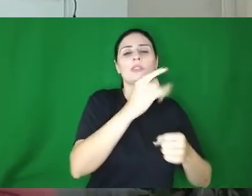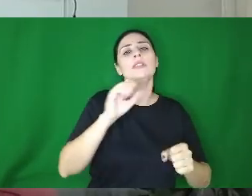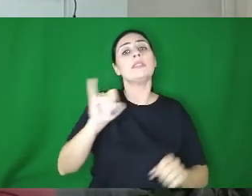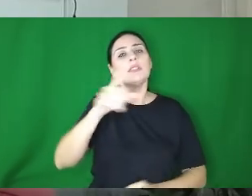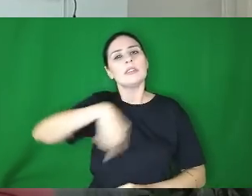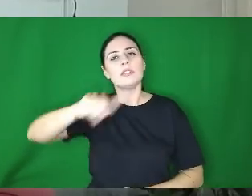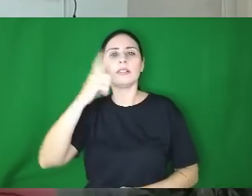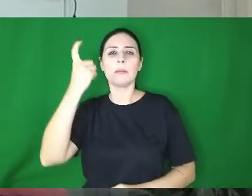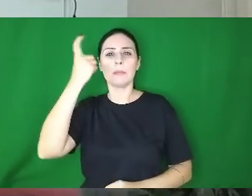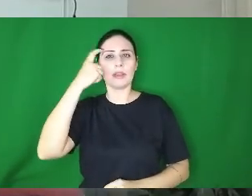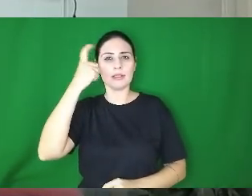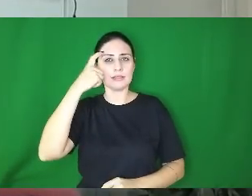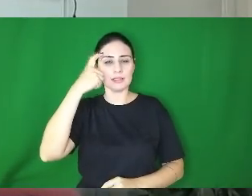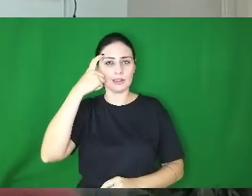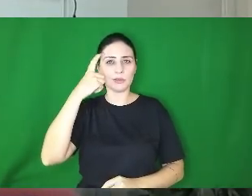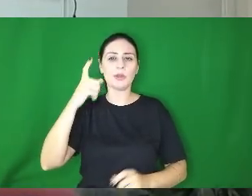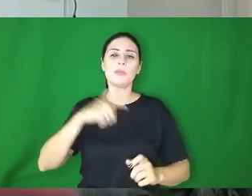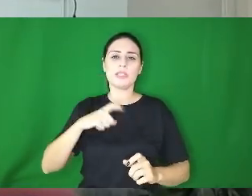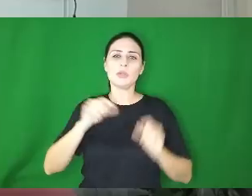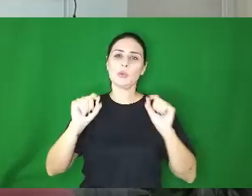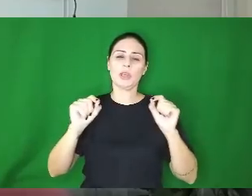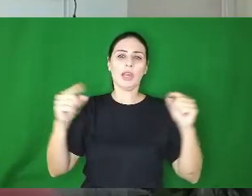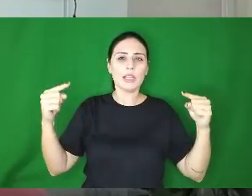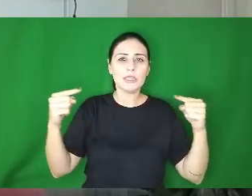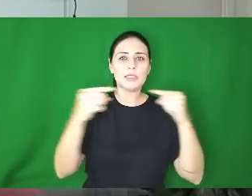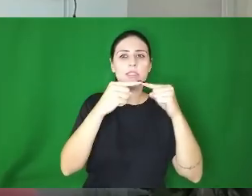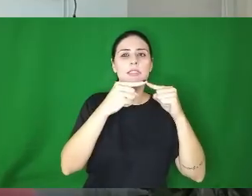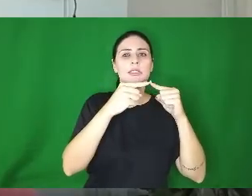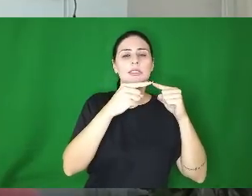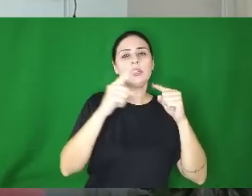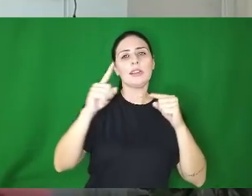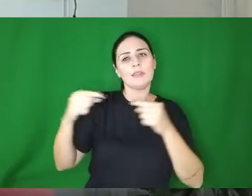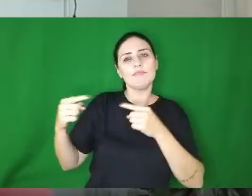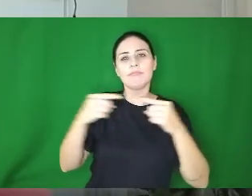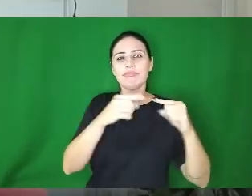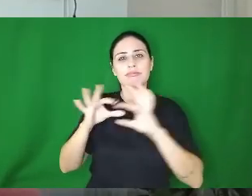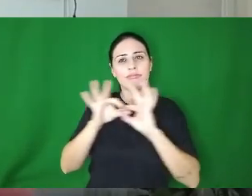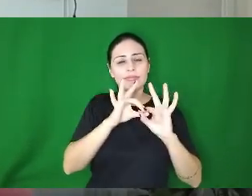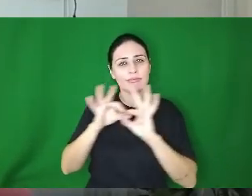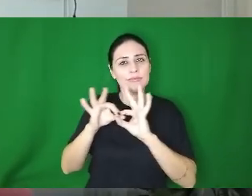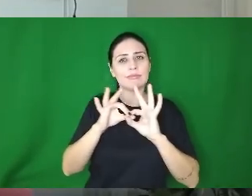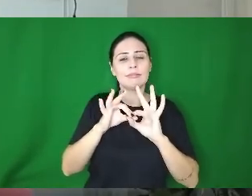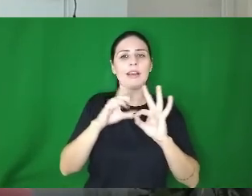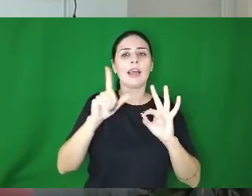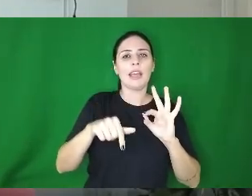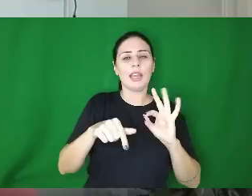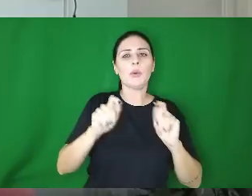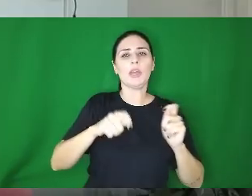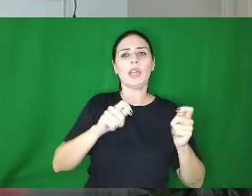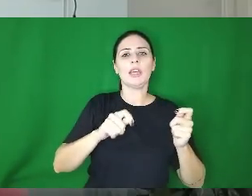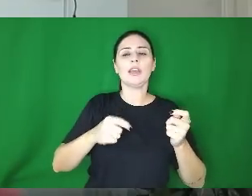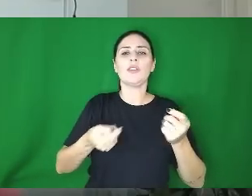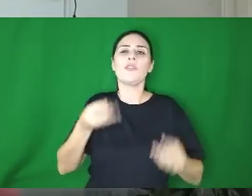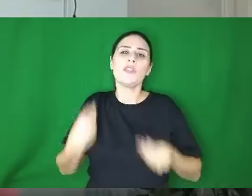as crianças estão tendo essas atividades impressas. Então, algumas sugestões ali, enquanto pensar nesse assunto, né,